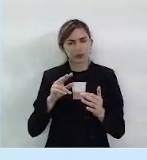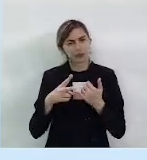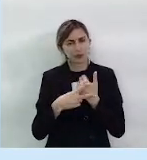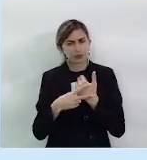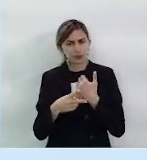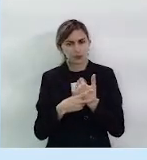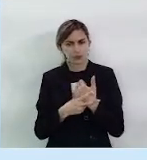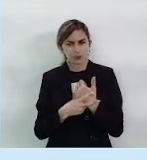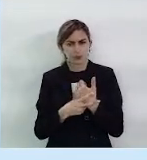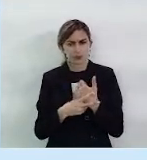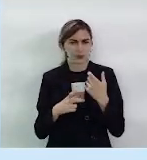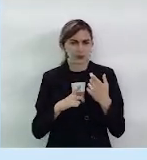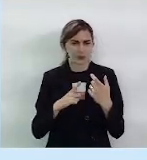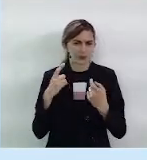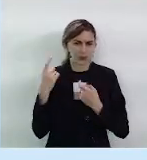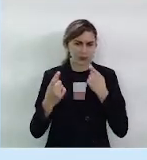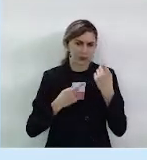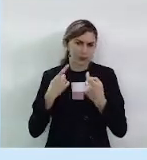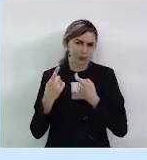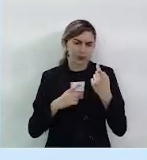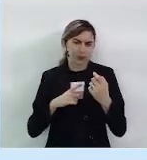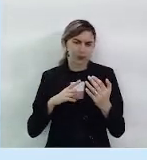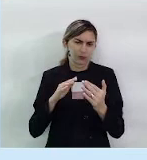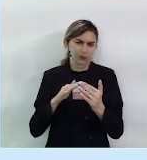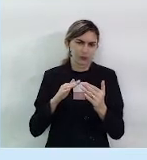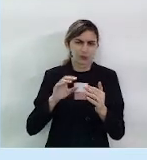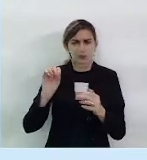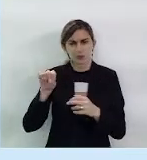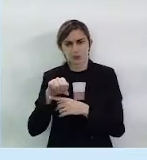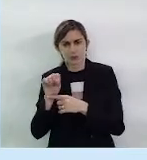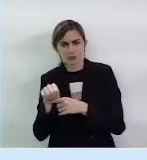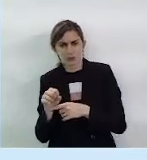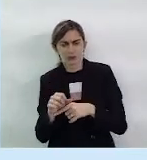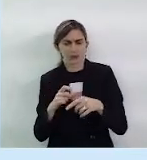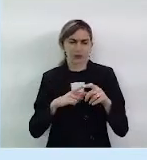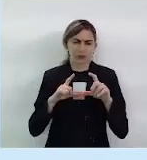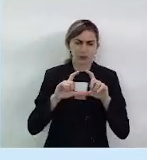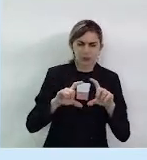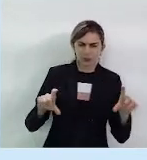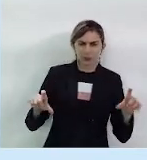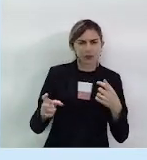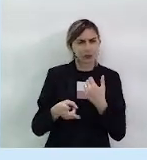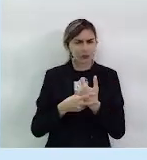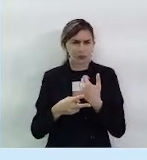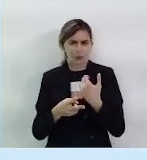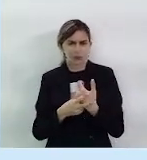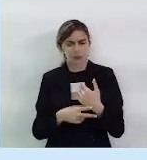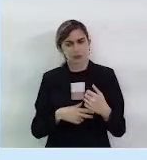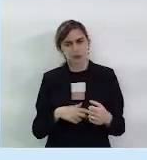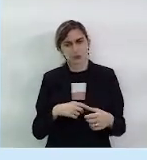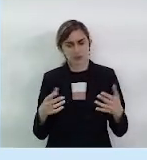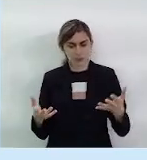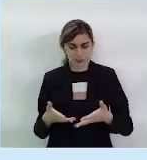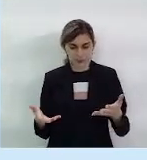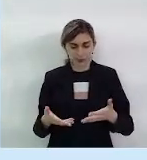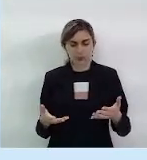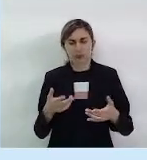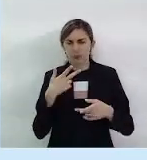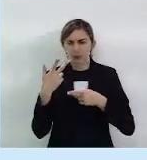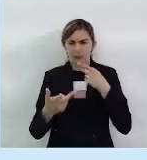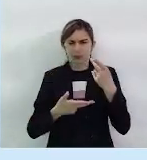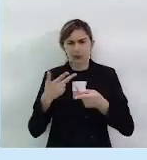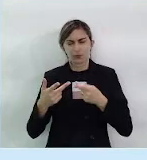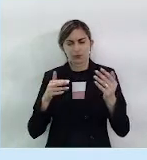Eu tenho que estar preocupada, né, em concordar o sujeito da oração com o verbo. Agora eu quero falar um pouco